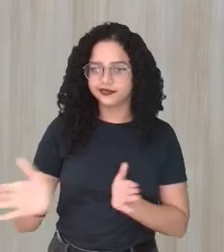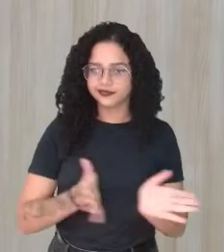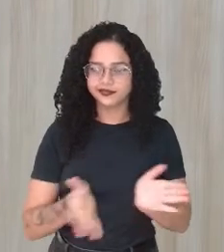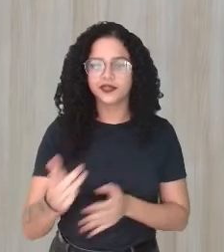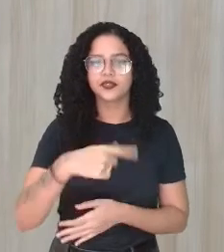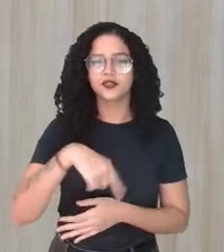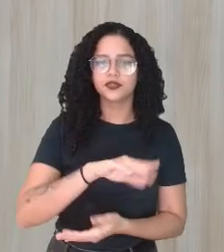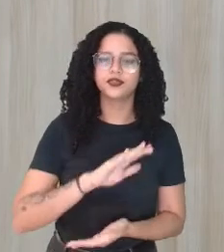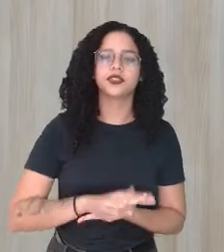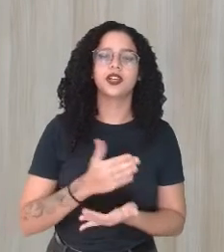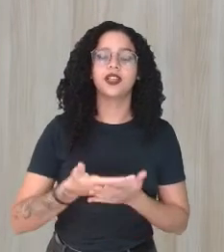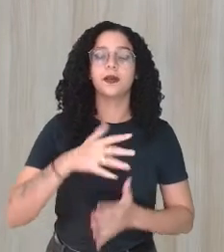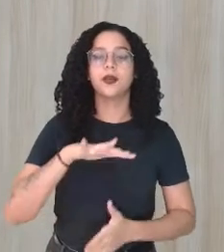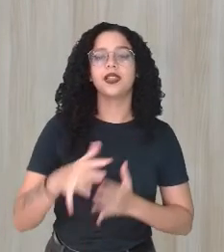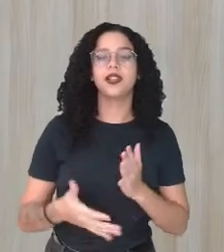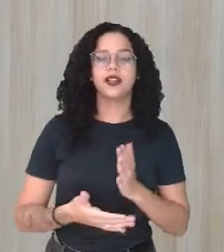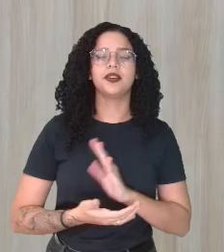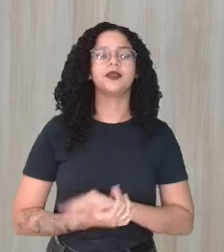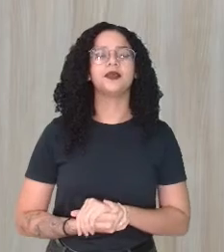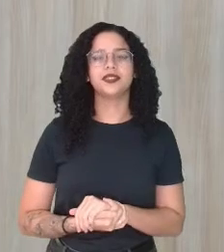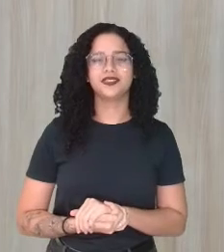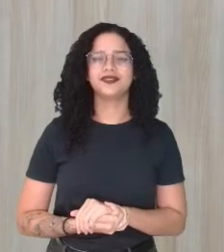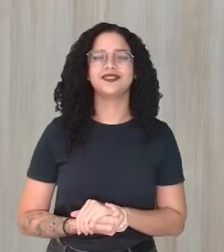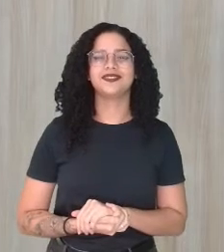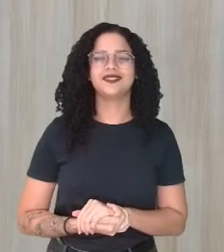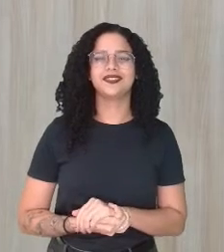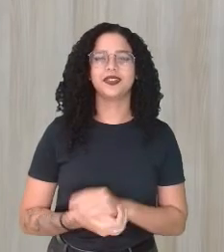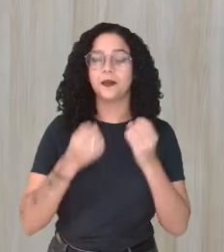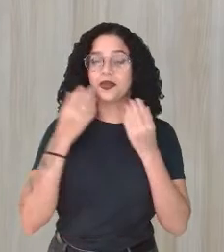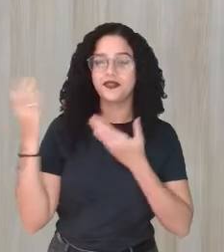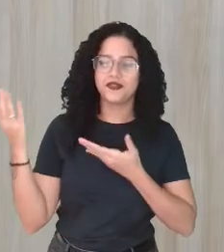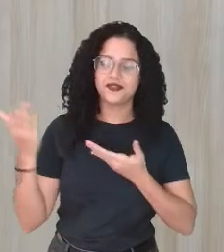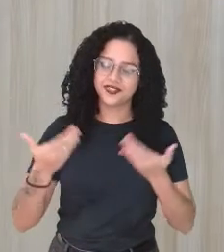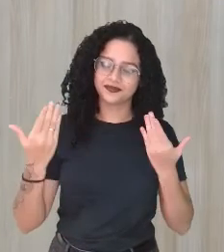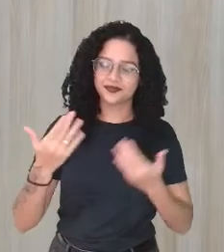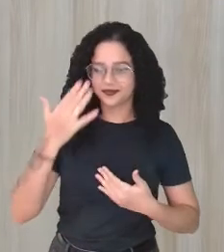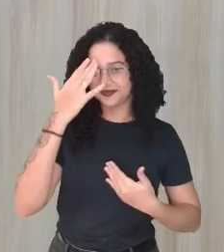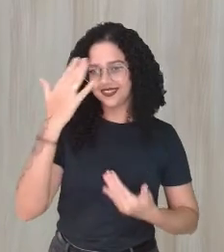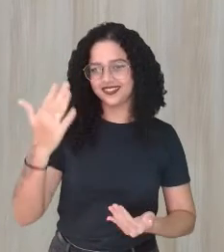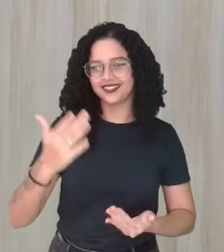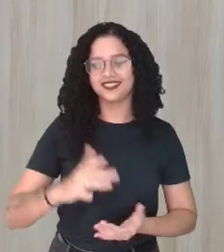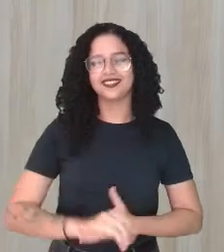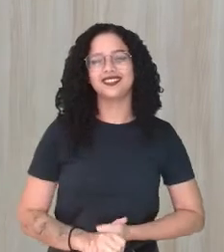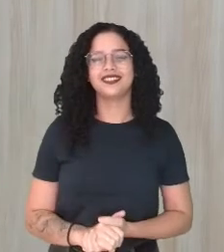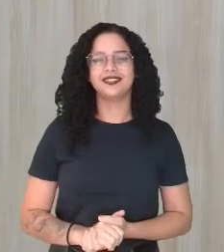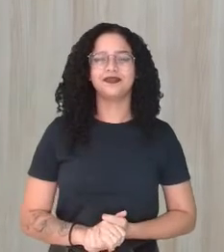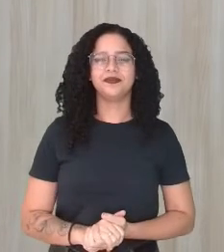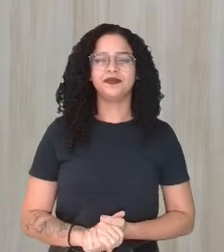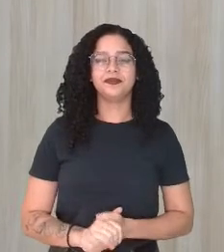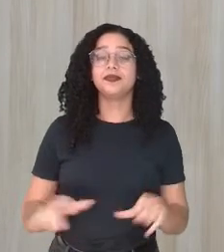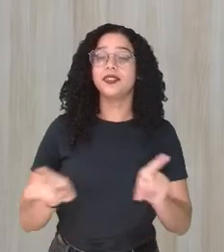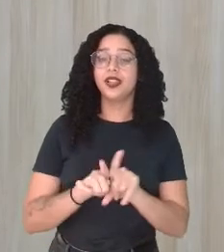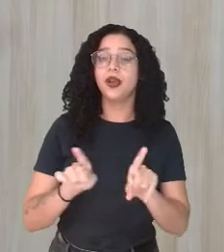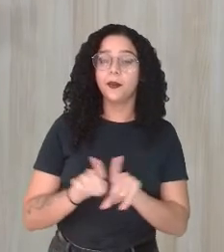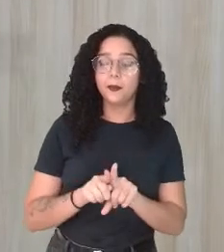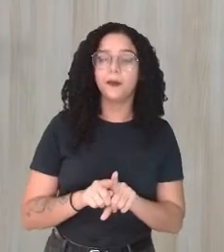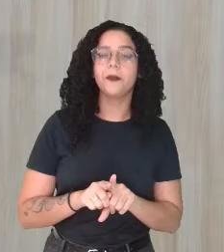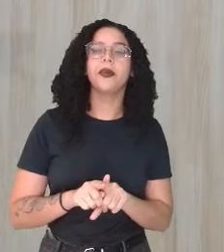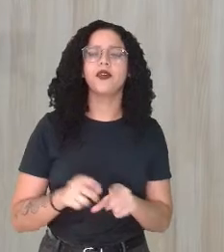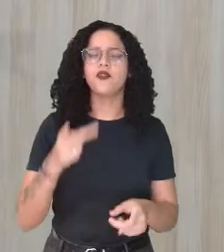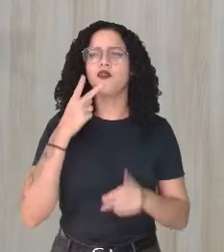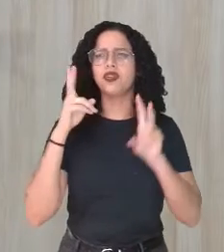acessibilidade, a nossa intérprete de Libras. Vitória, seja muito bem-vinda na nossa aula de hoje. E também, gente, para falar